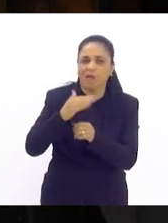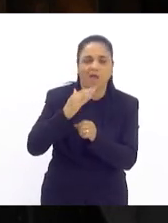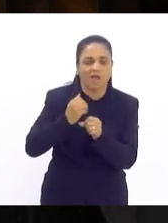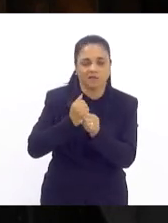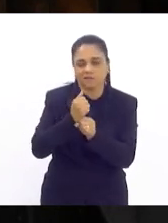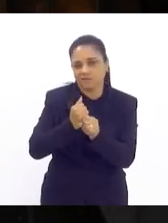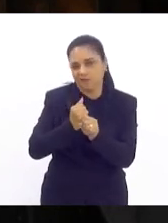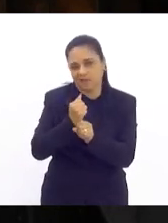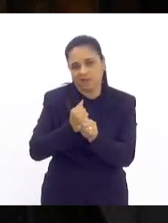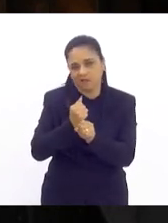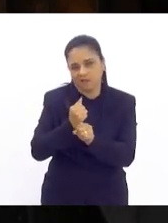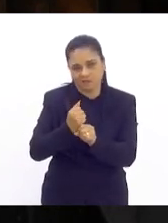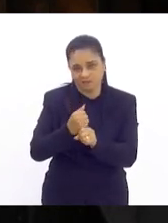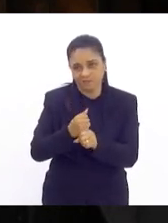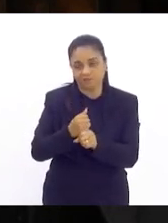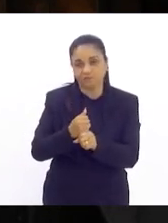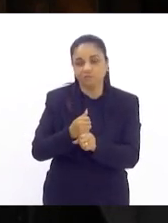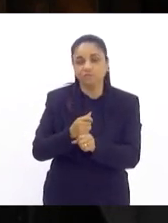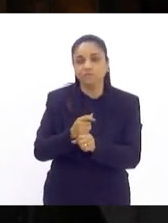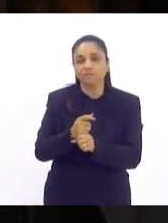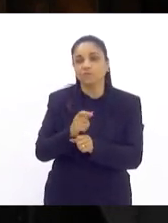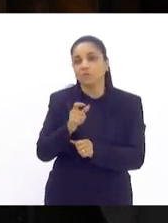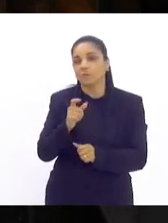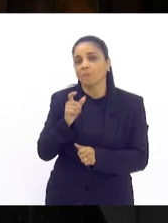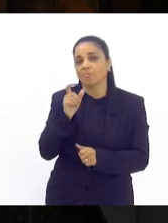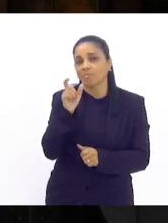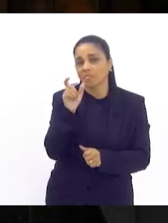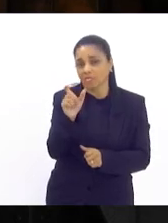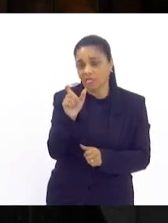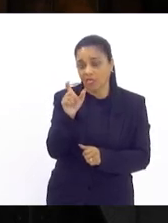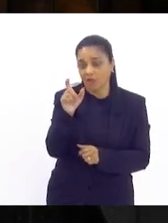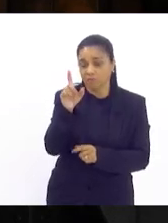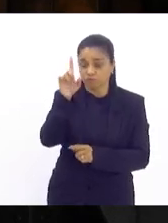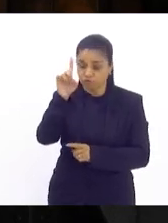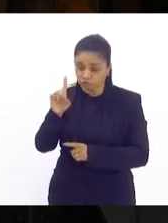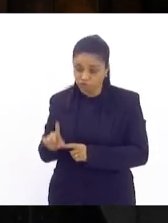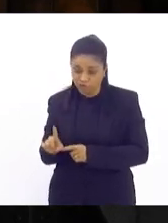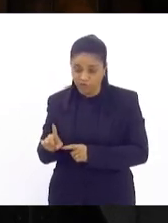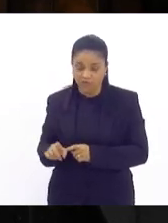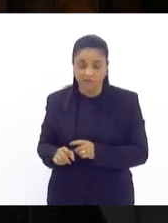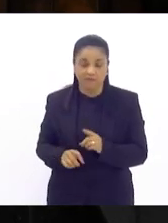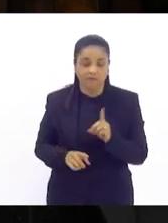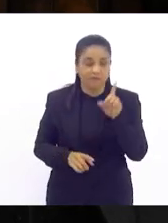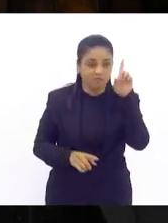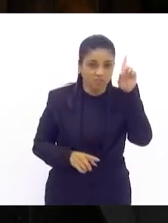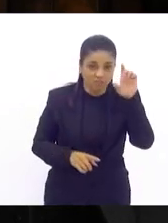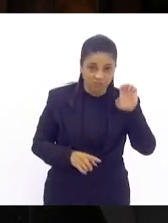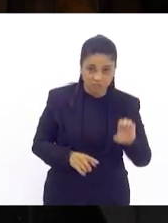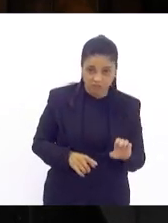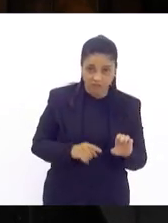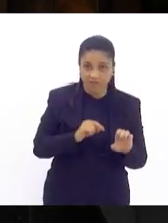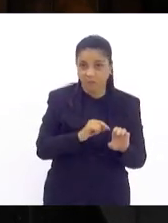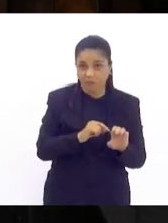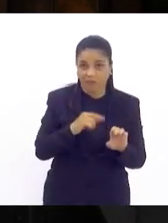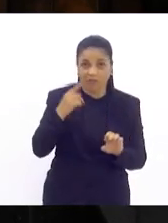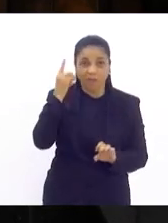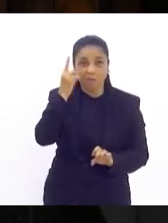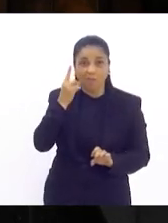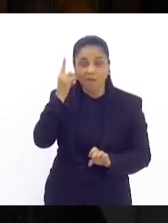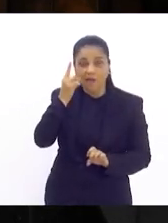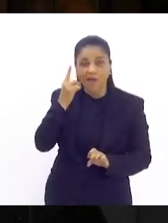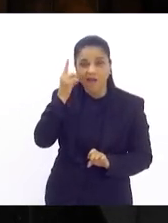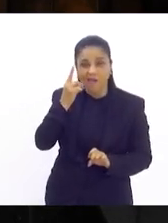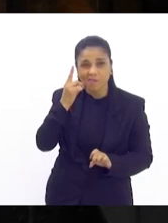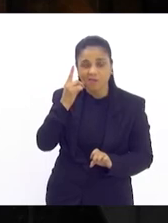esse termo direita e esquerda deriva dos parlamentos